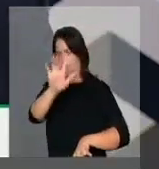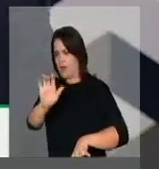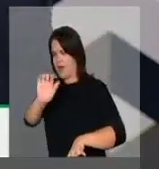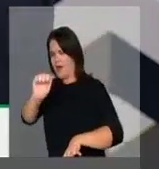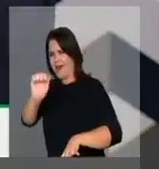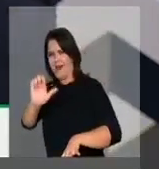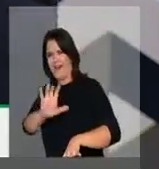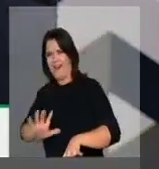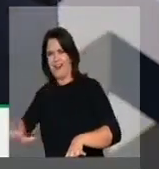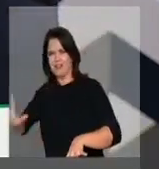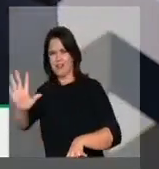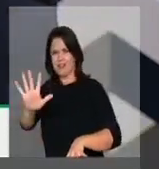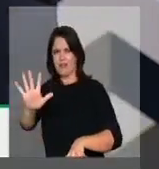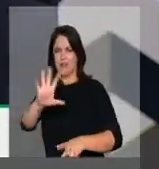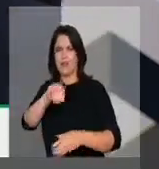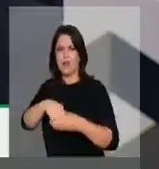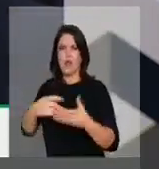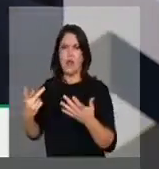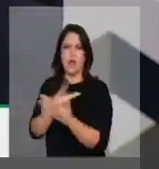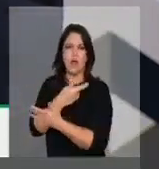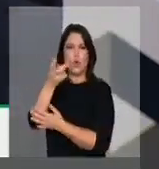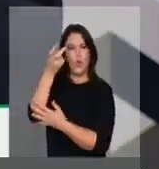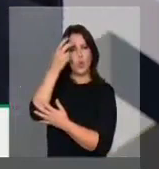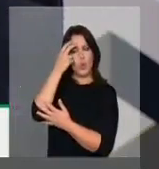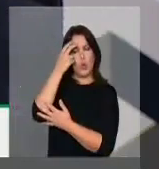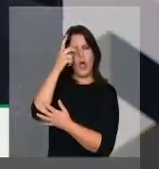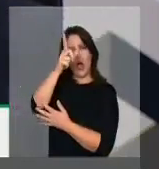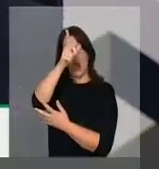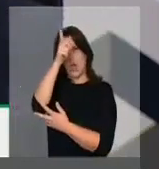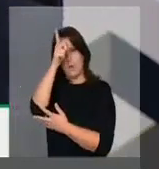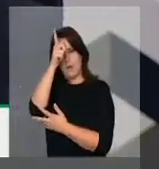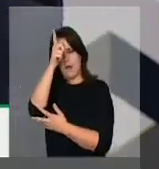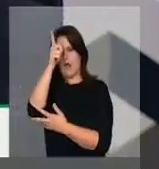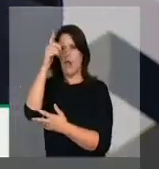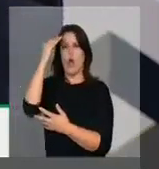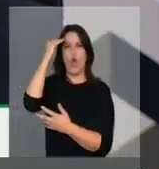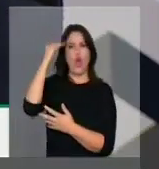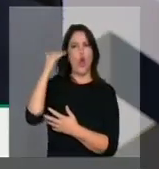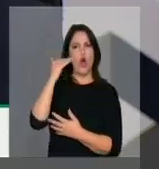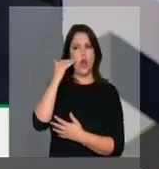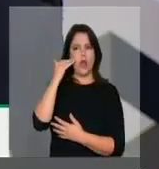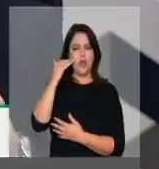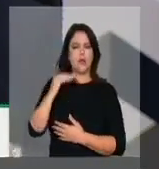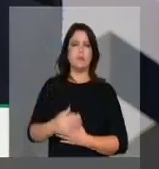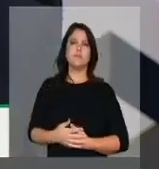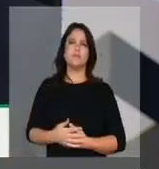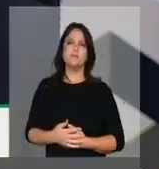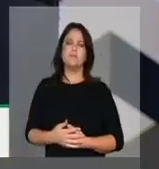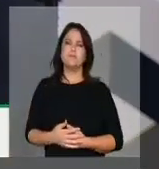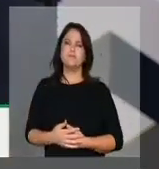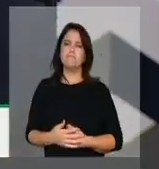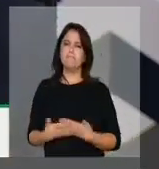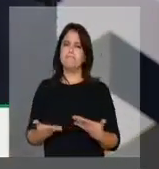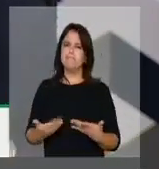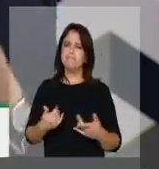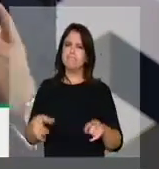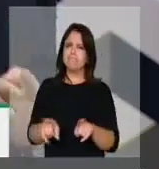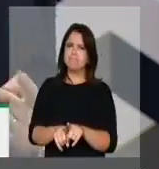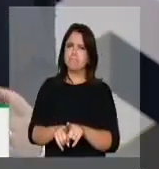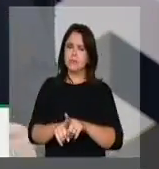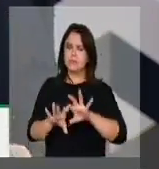história só, porque as culturas, tanto na Alemanha quanto na Coreia do Sul, foram